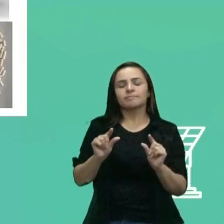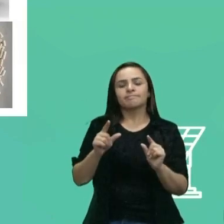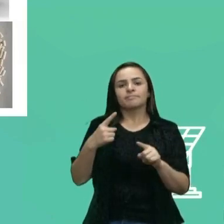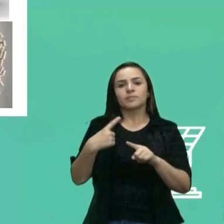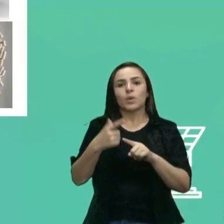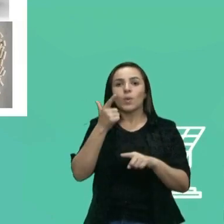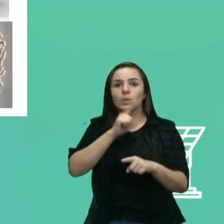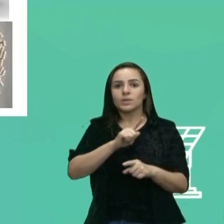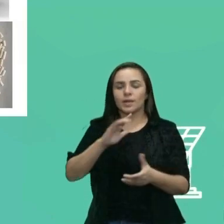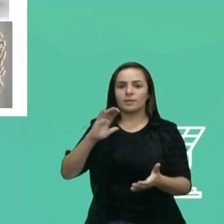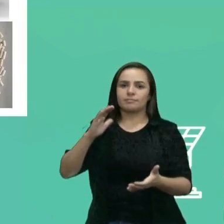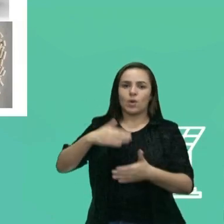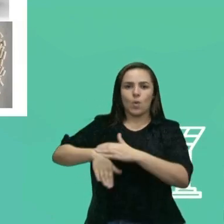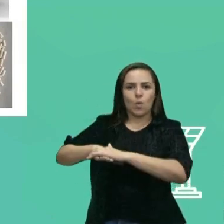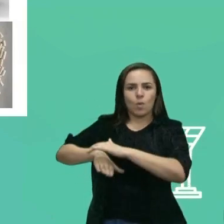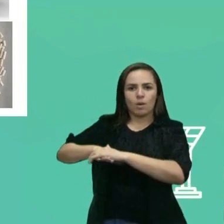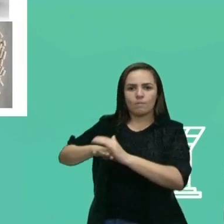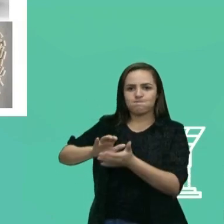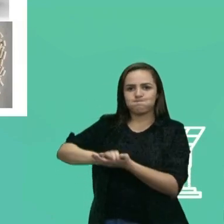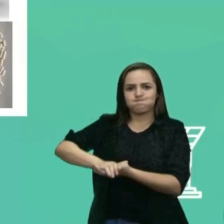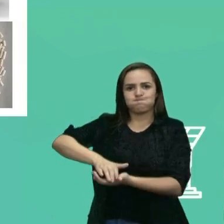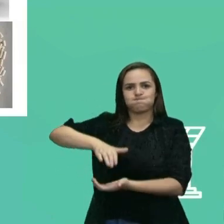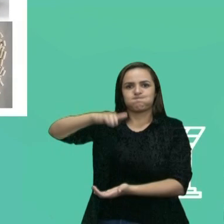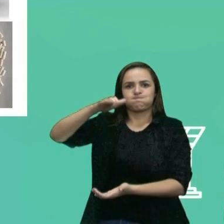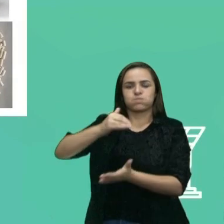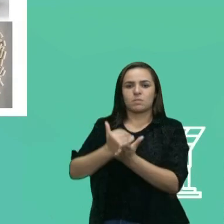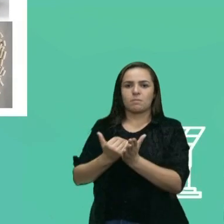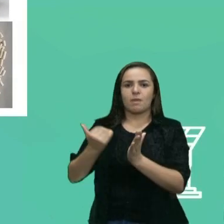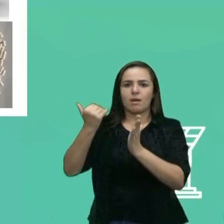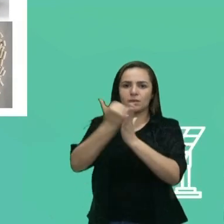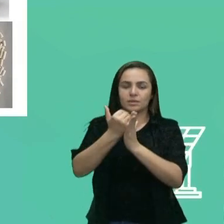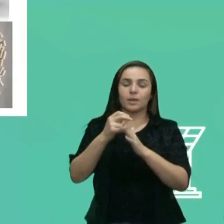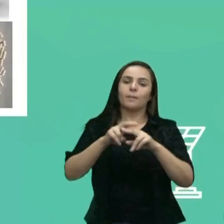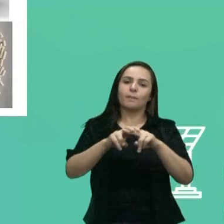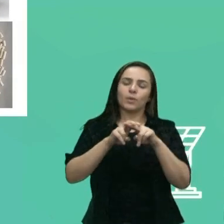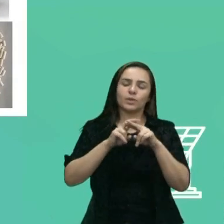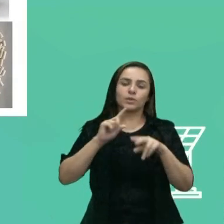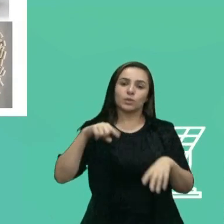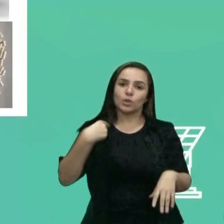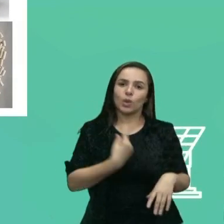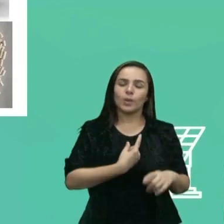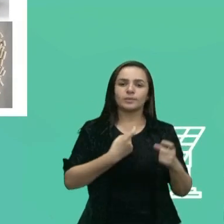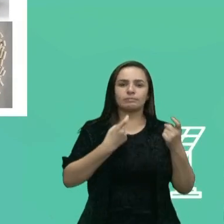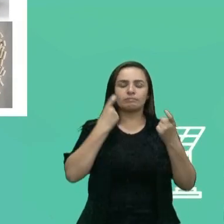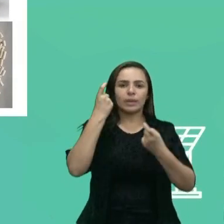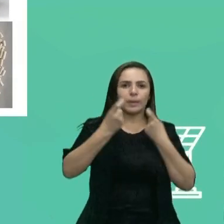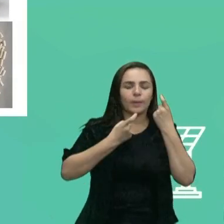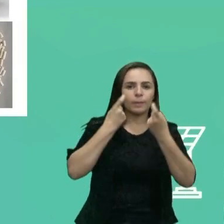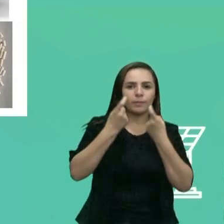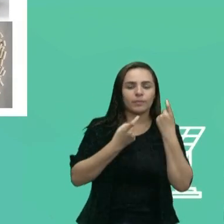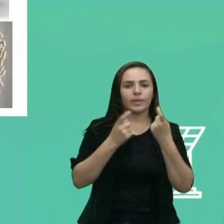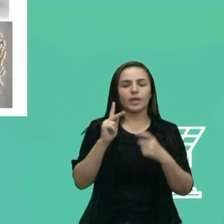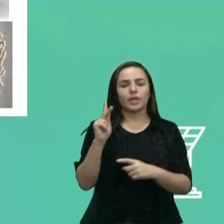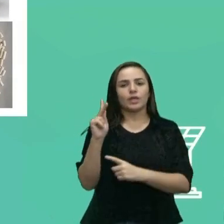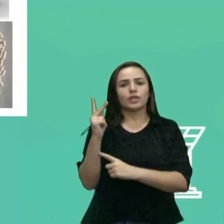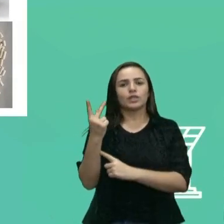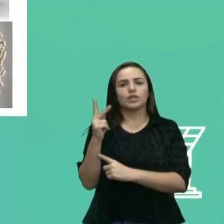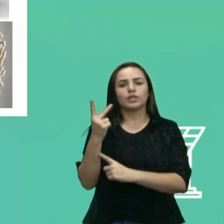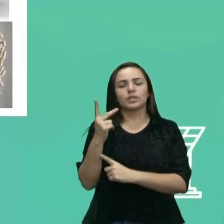atender aos critérios do DOE, e mais do que isso, estamos preocupados com a reação de hidrogenação